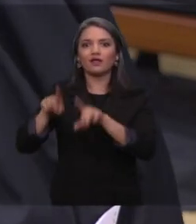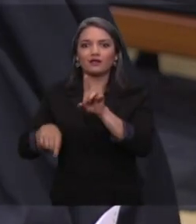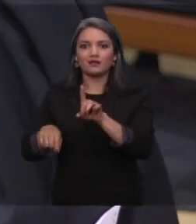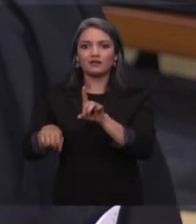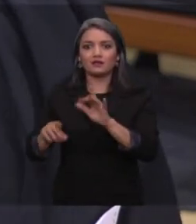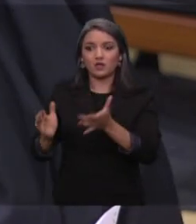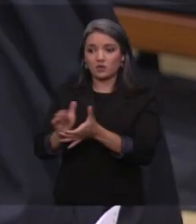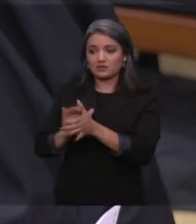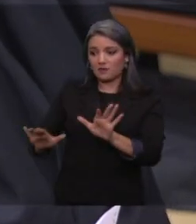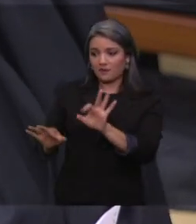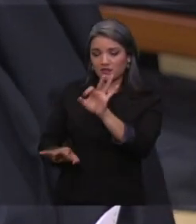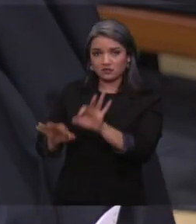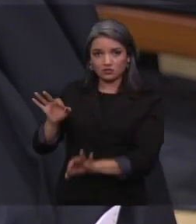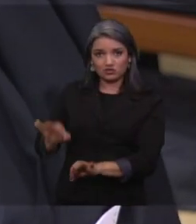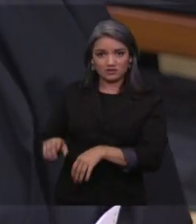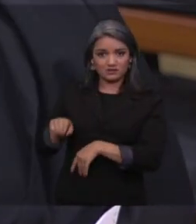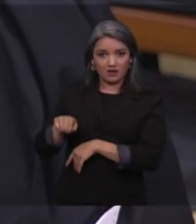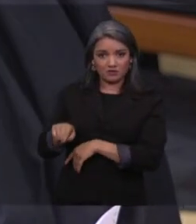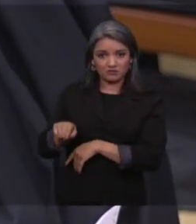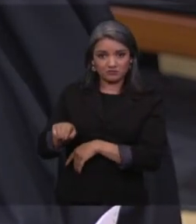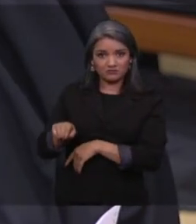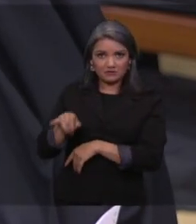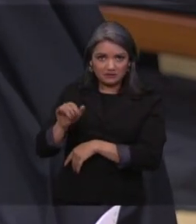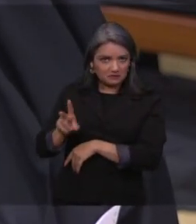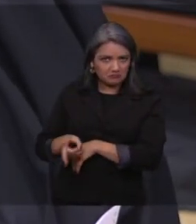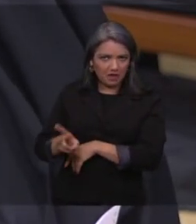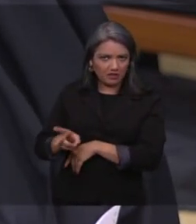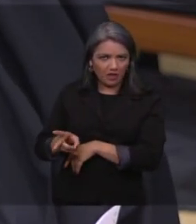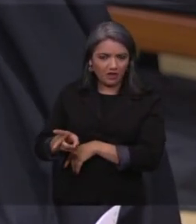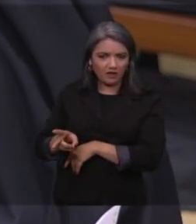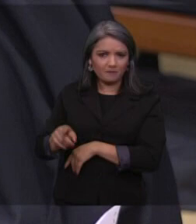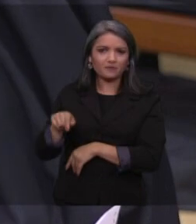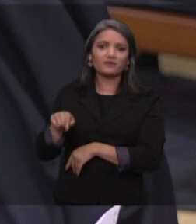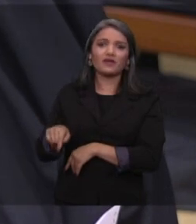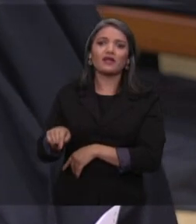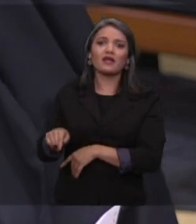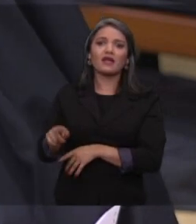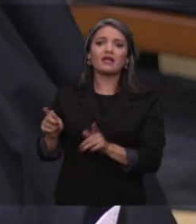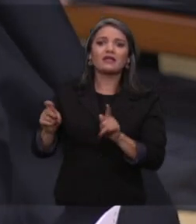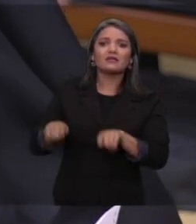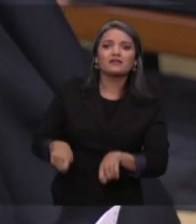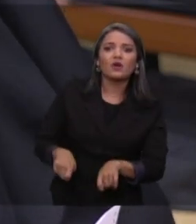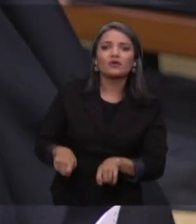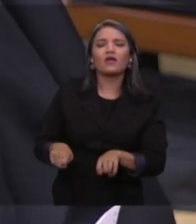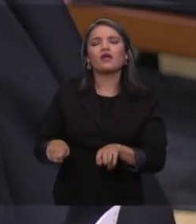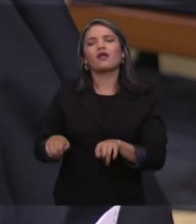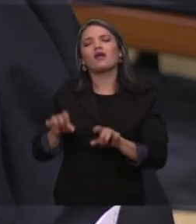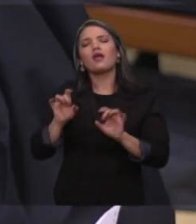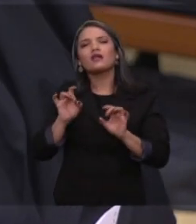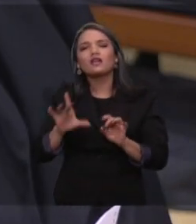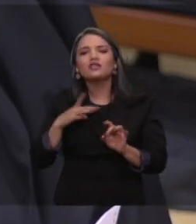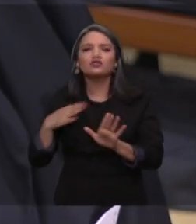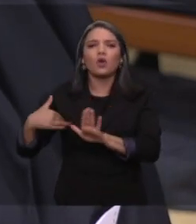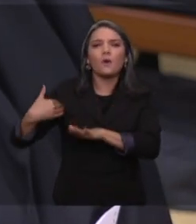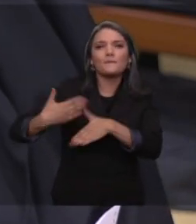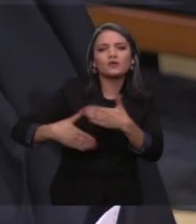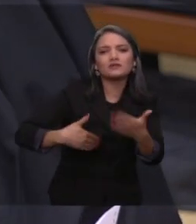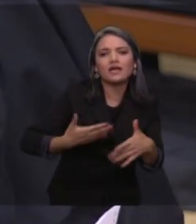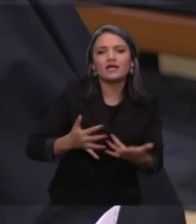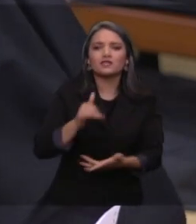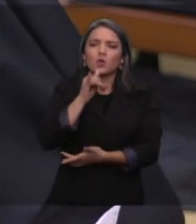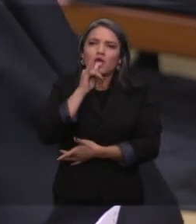judicial continuando, ela se serve como um processo cautelar. Se o casal